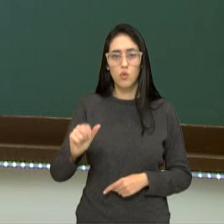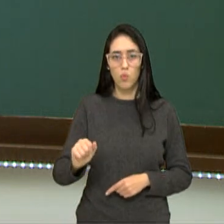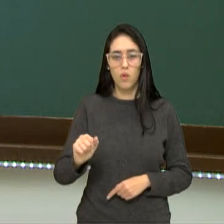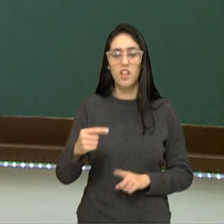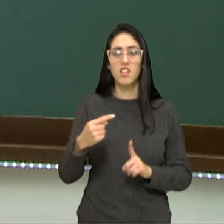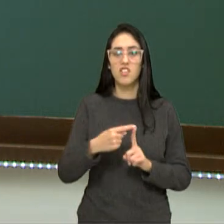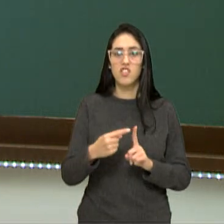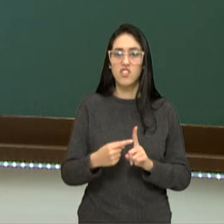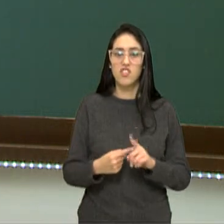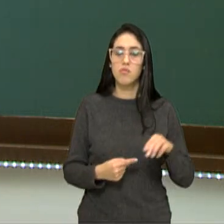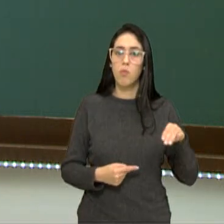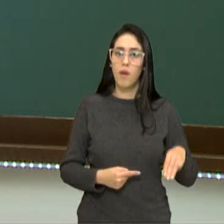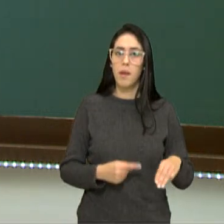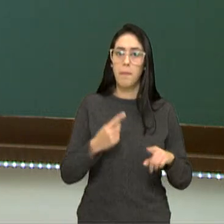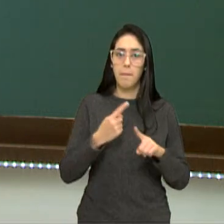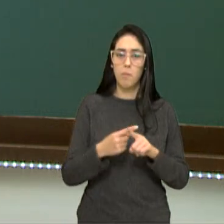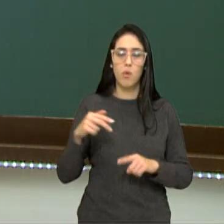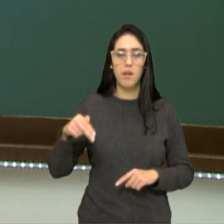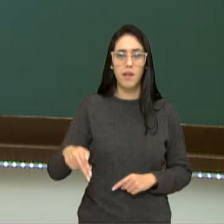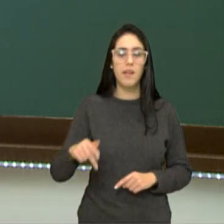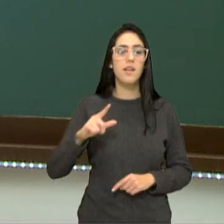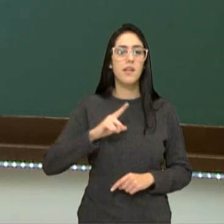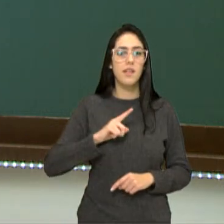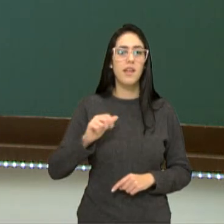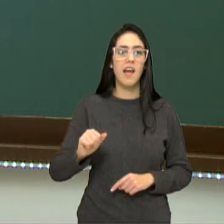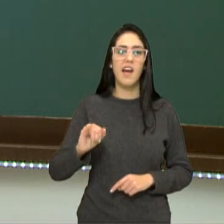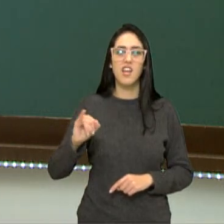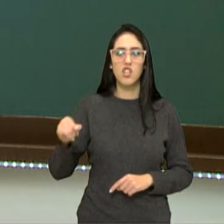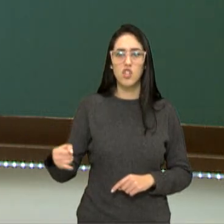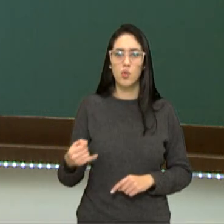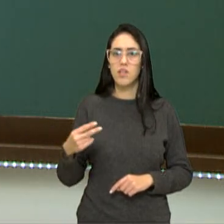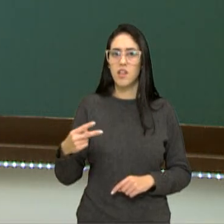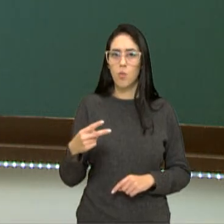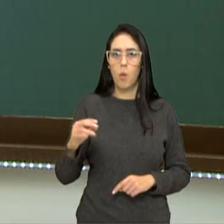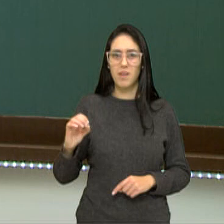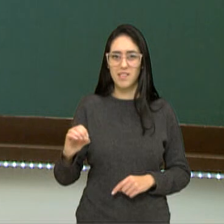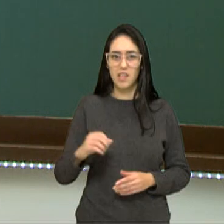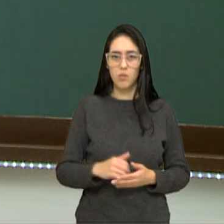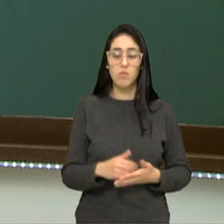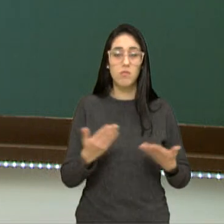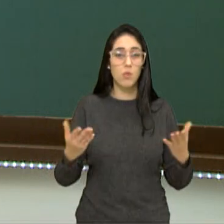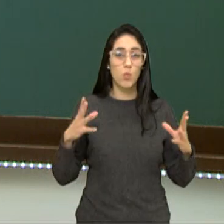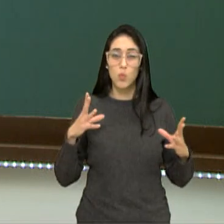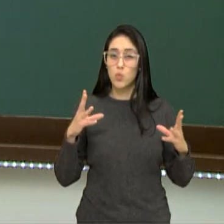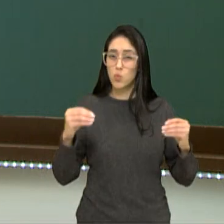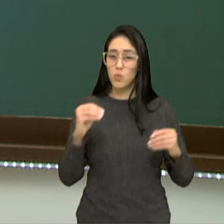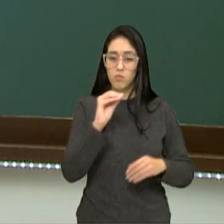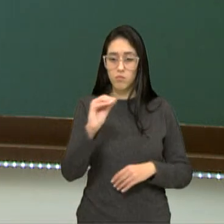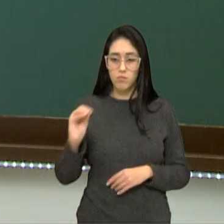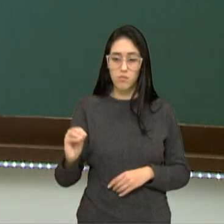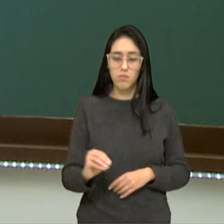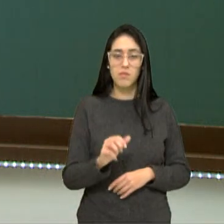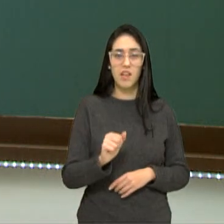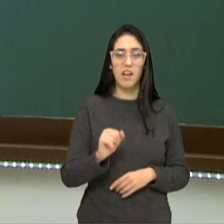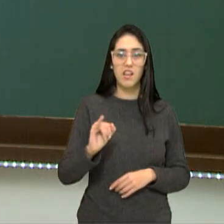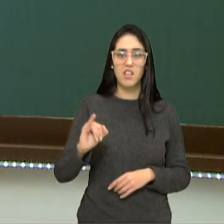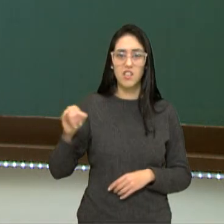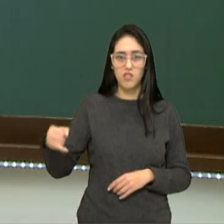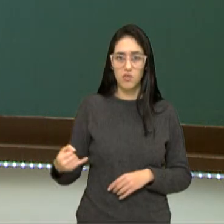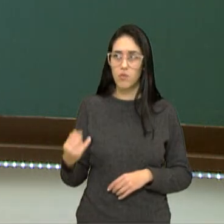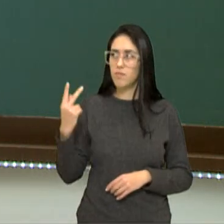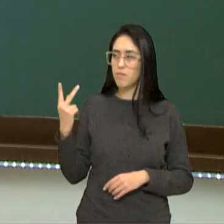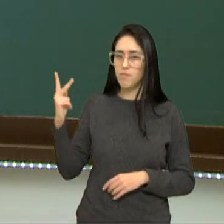M por N, temos A e J igual a zero. Então, todos os elementos A e J dessa